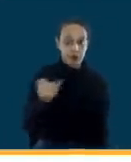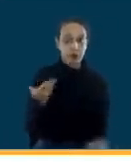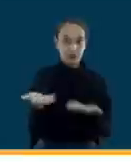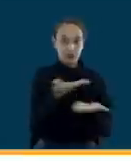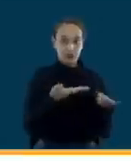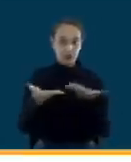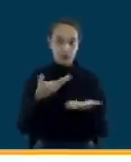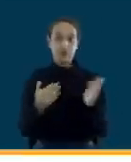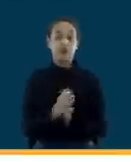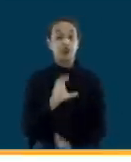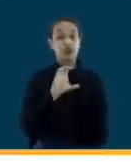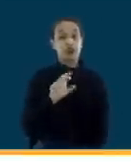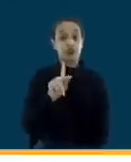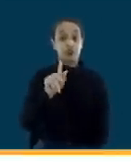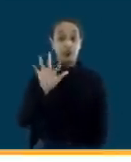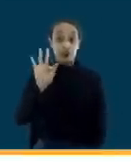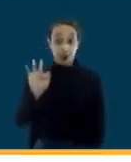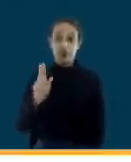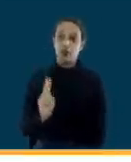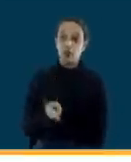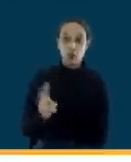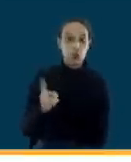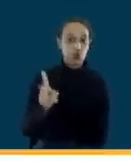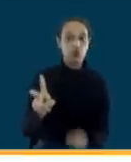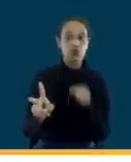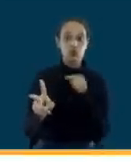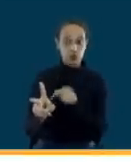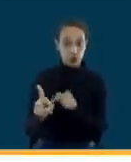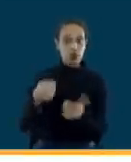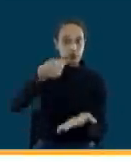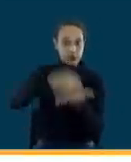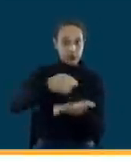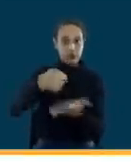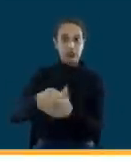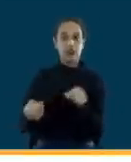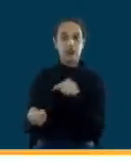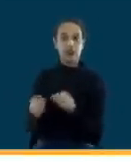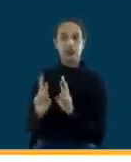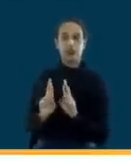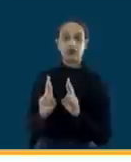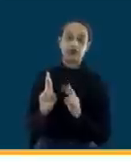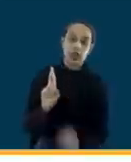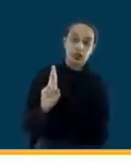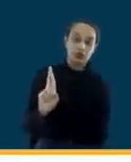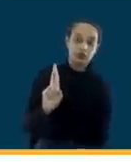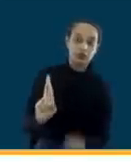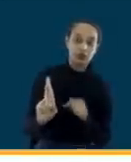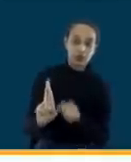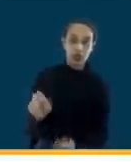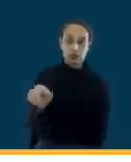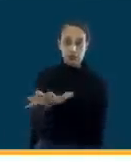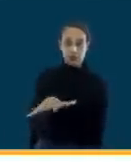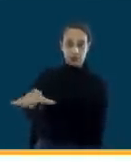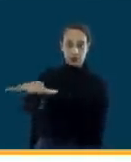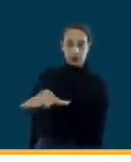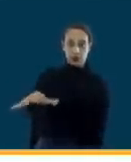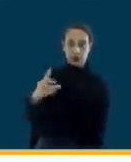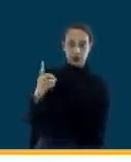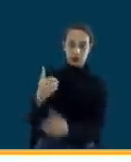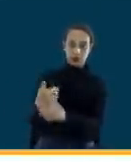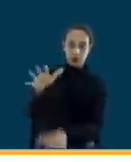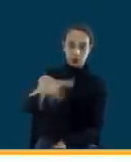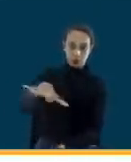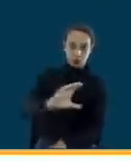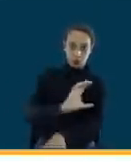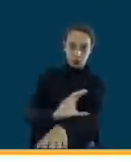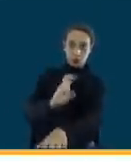CPFs continuam sendo validados como responsáveis pelos espaços e pontos de cultura, e